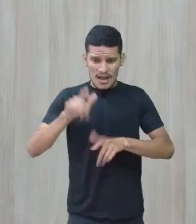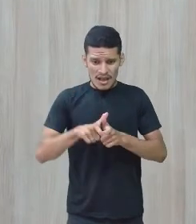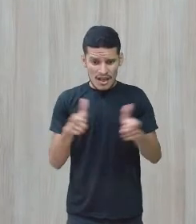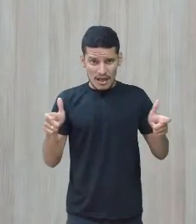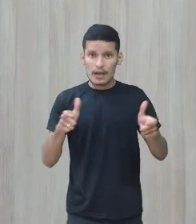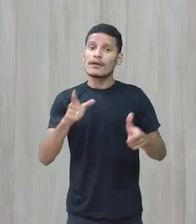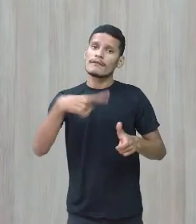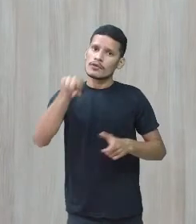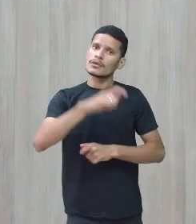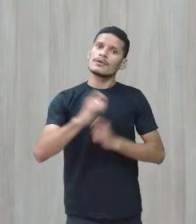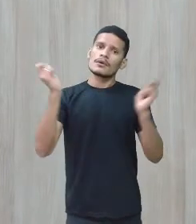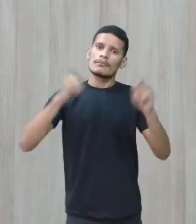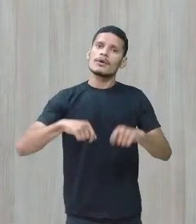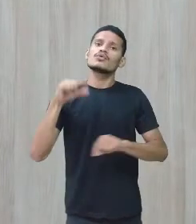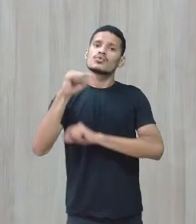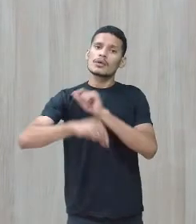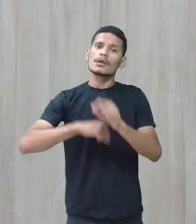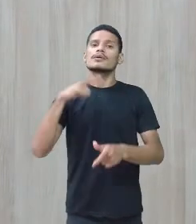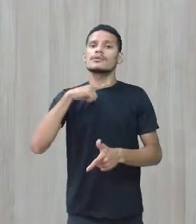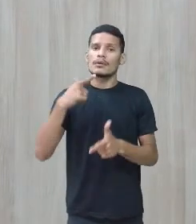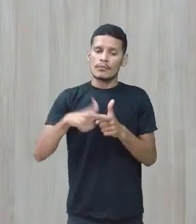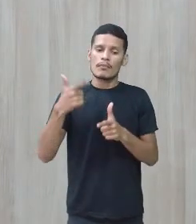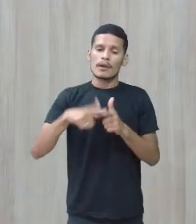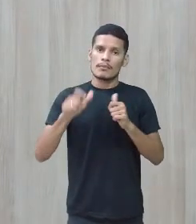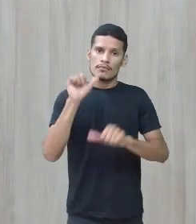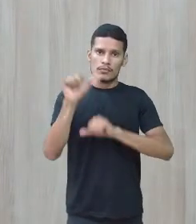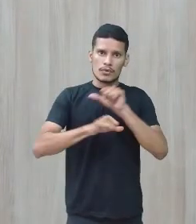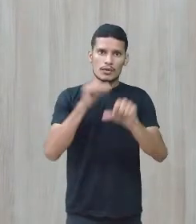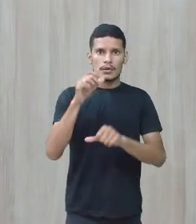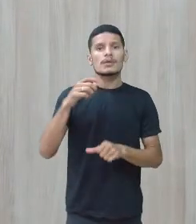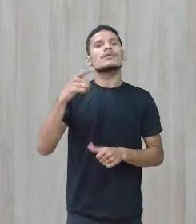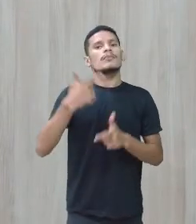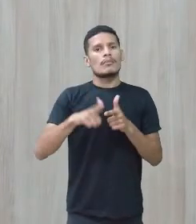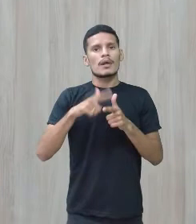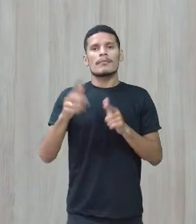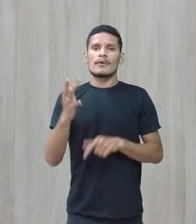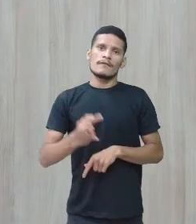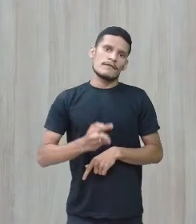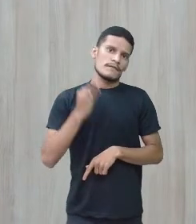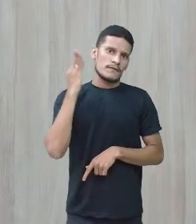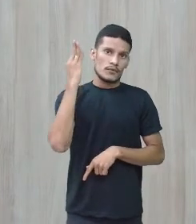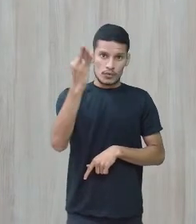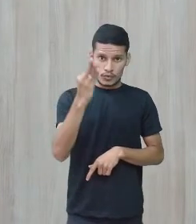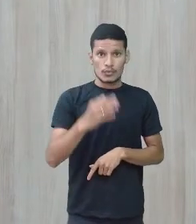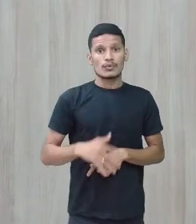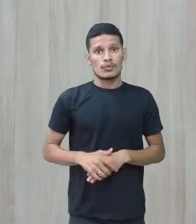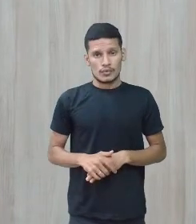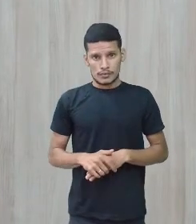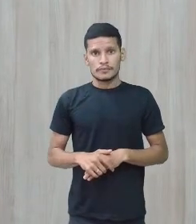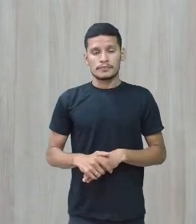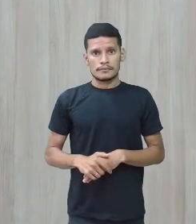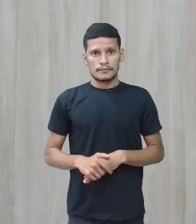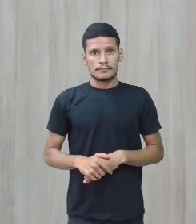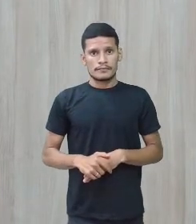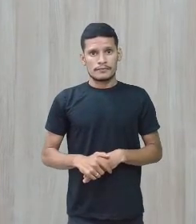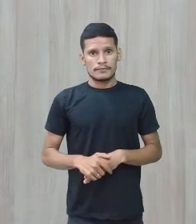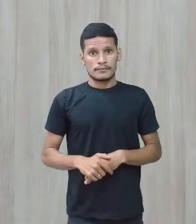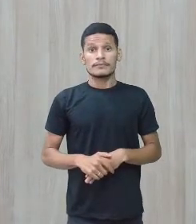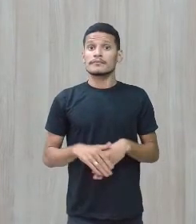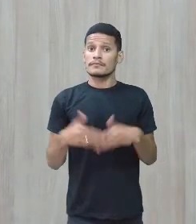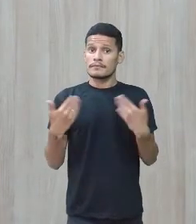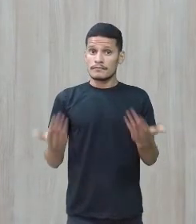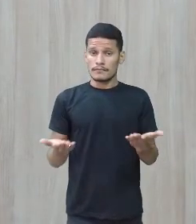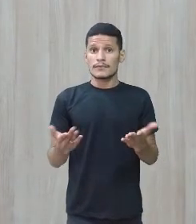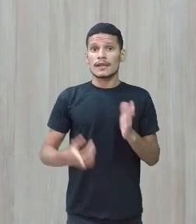vai poder chegar a ter essas alterações e ter complicações seríssimas no futuro. E